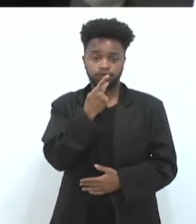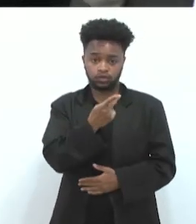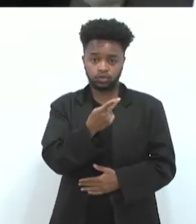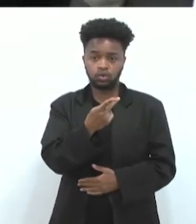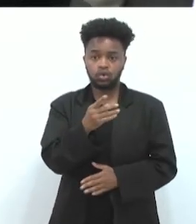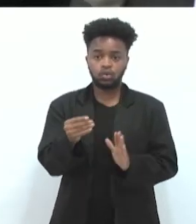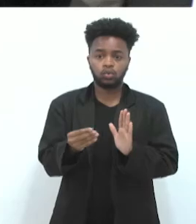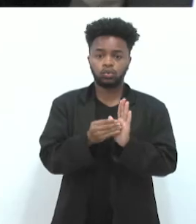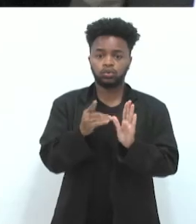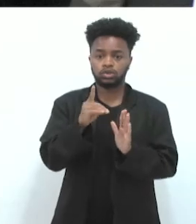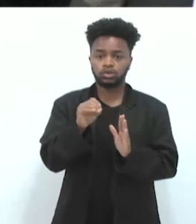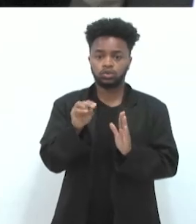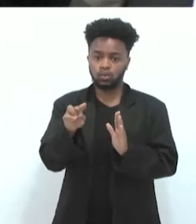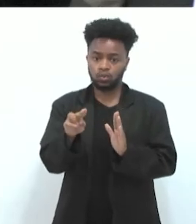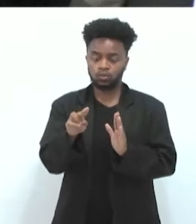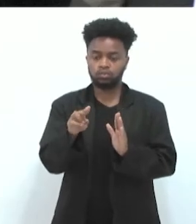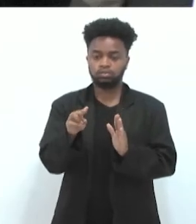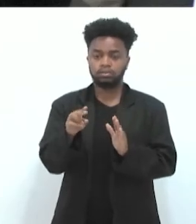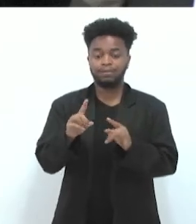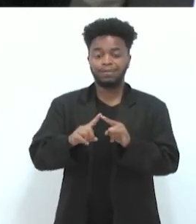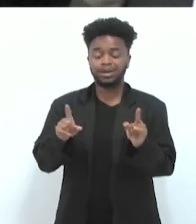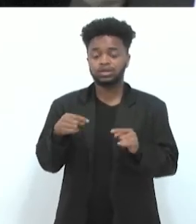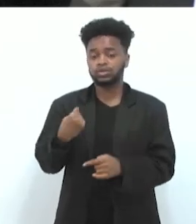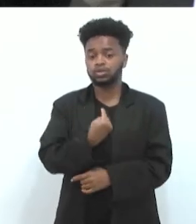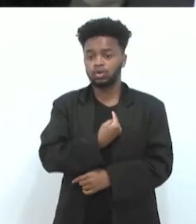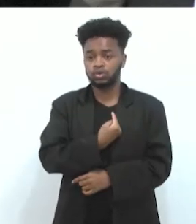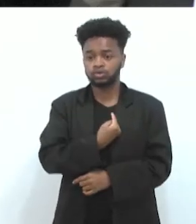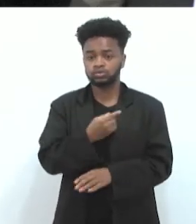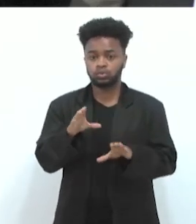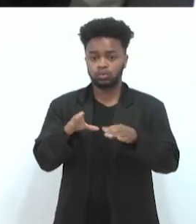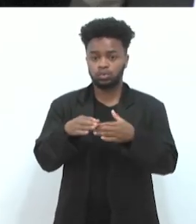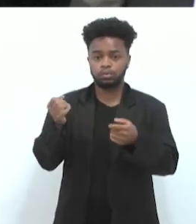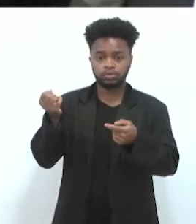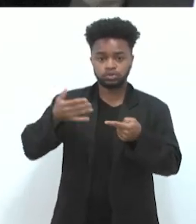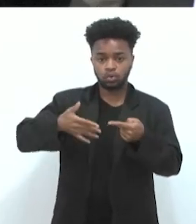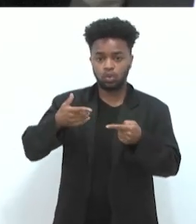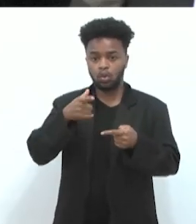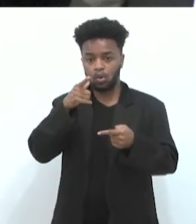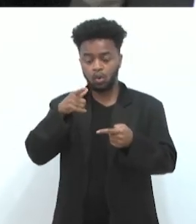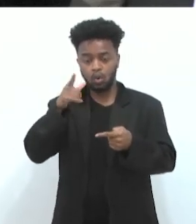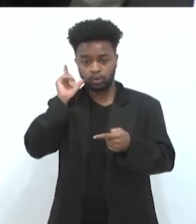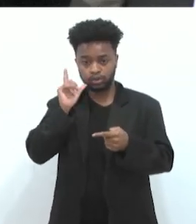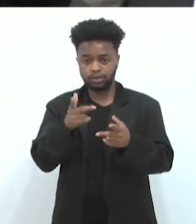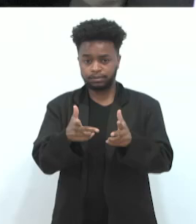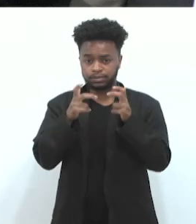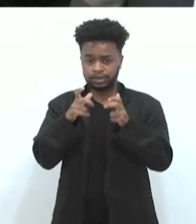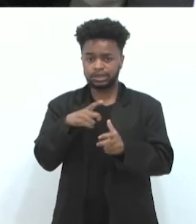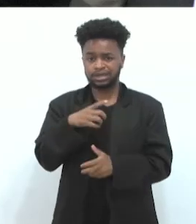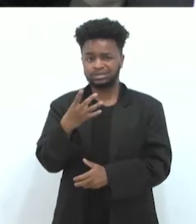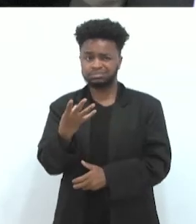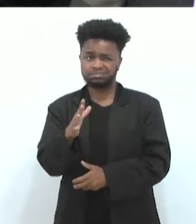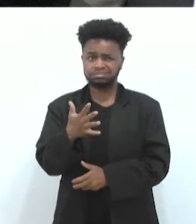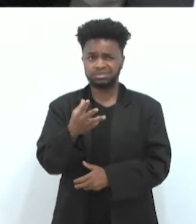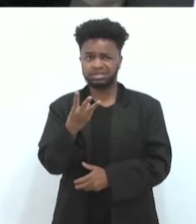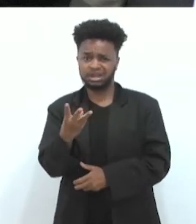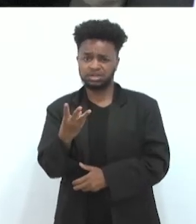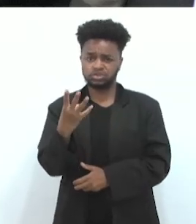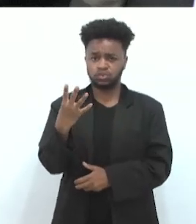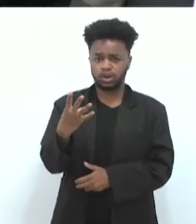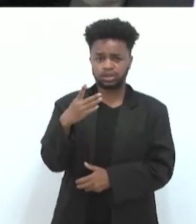Oficial essa questão das sequências. E, de resto, nós da bancada do PSOL ontem, verificando que havíamos todos nós, 3 ou 4 deputados da mesma